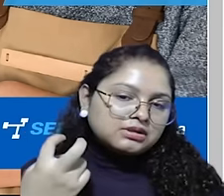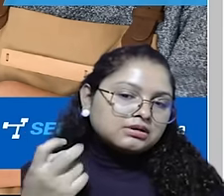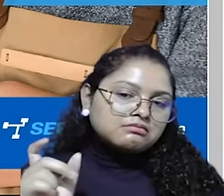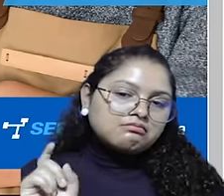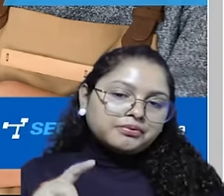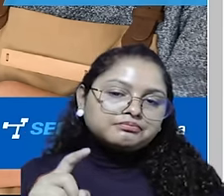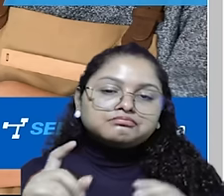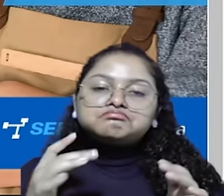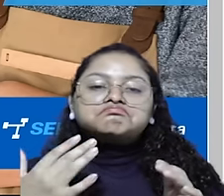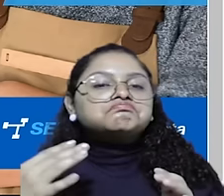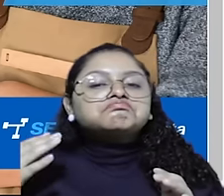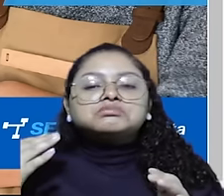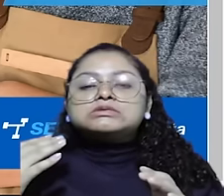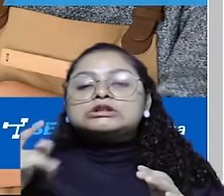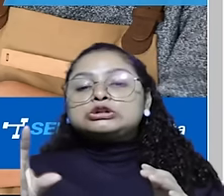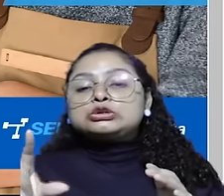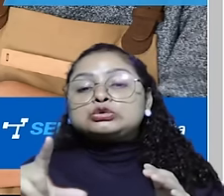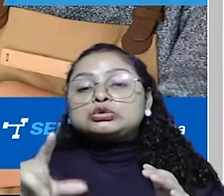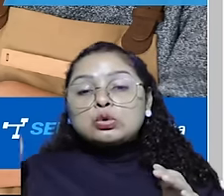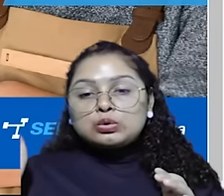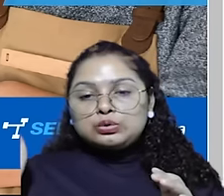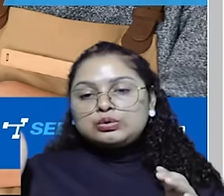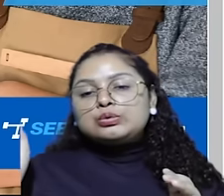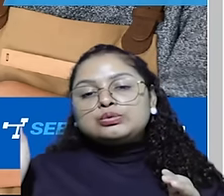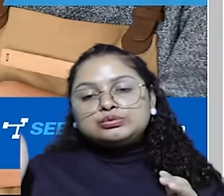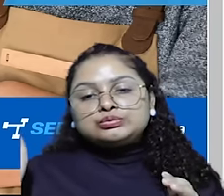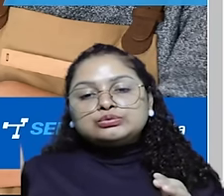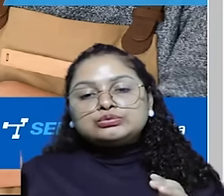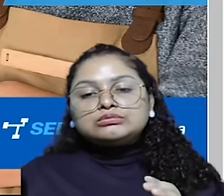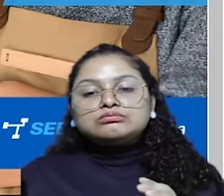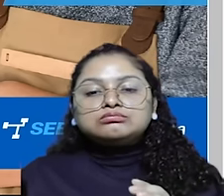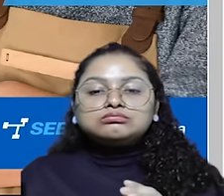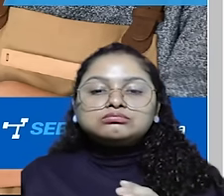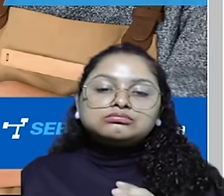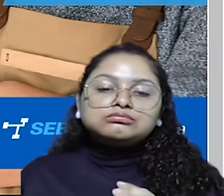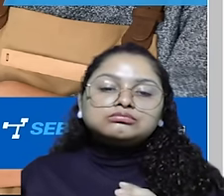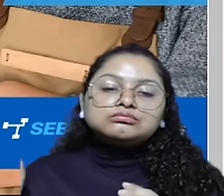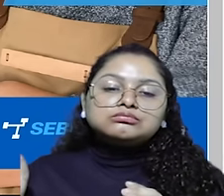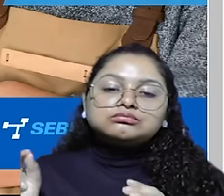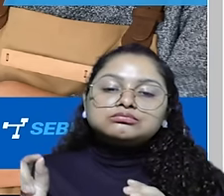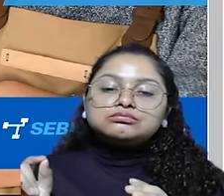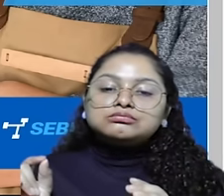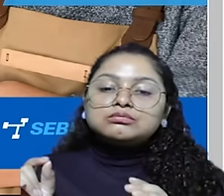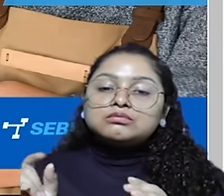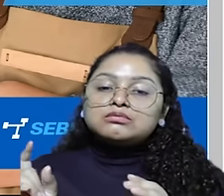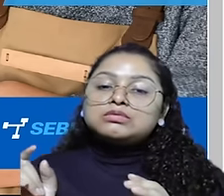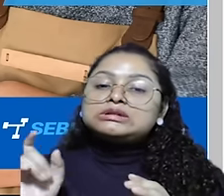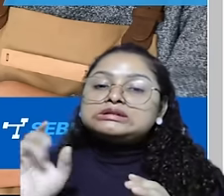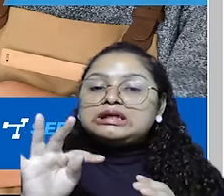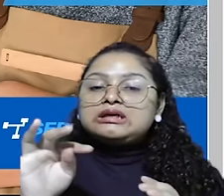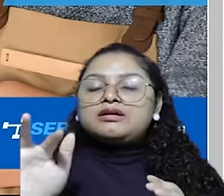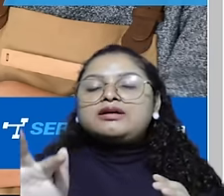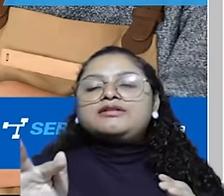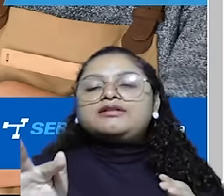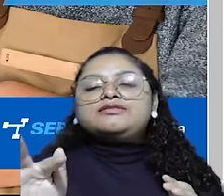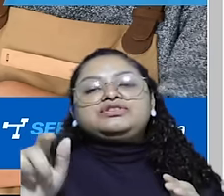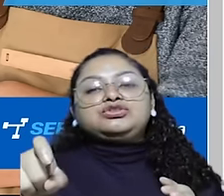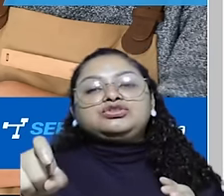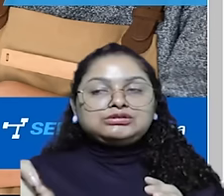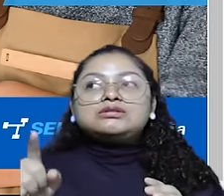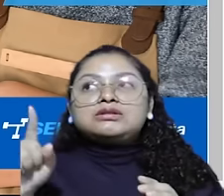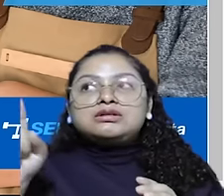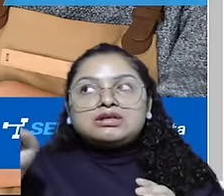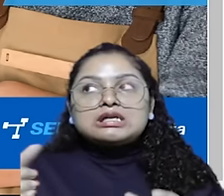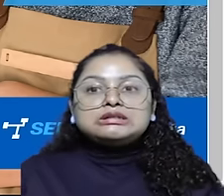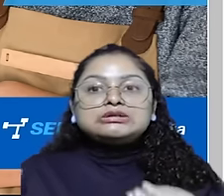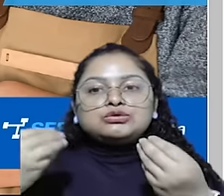aqui em enviar arquivo seleciono O arquivo.pfx que é o arquivo que a empresa certificadora fornece pra